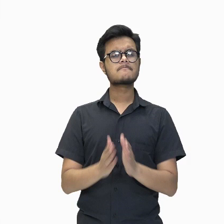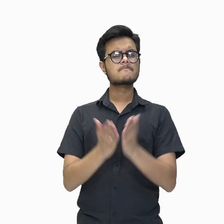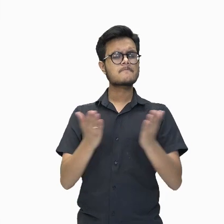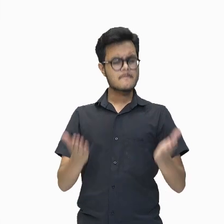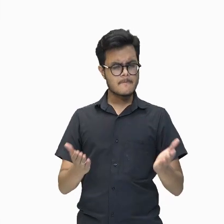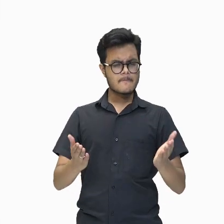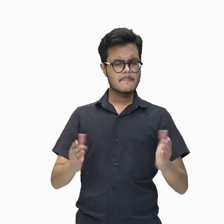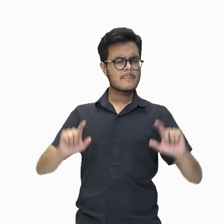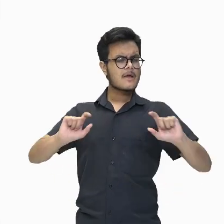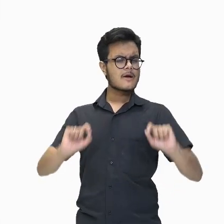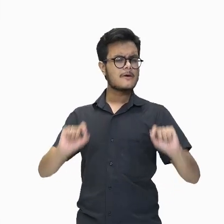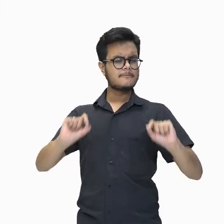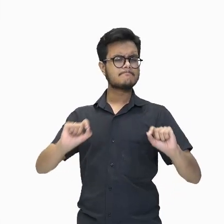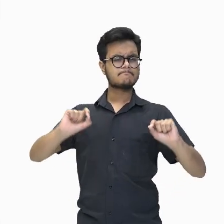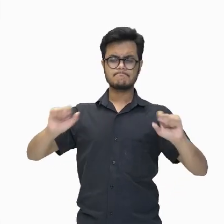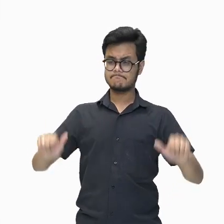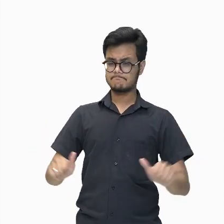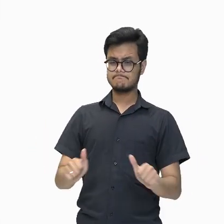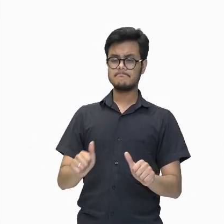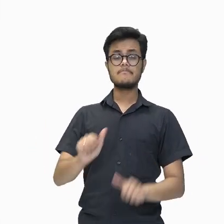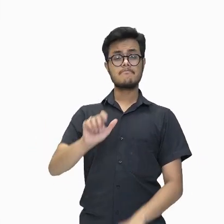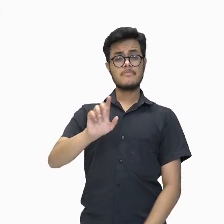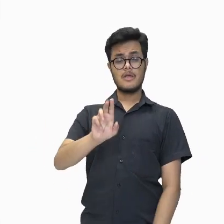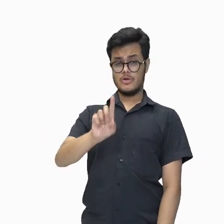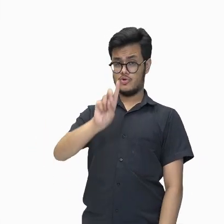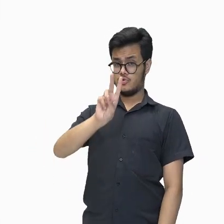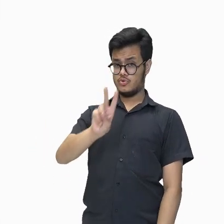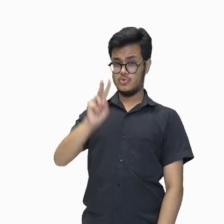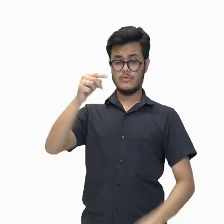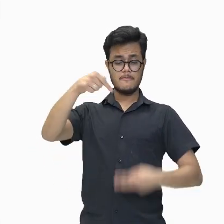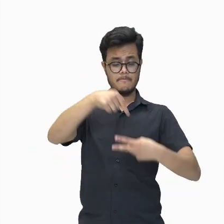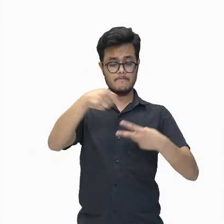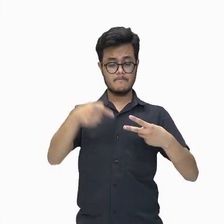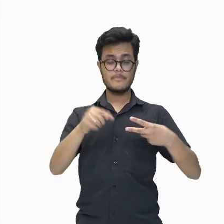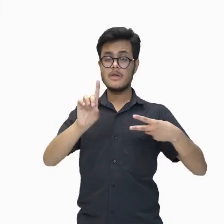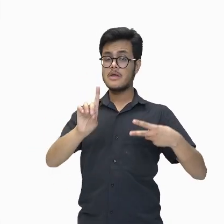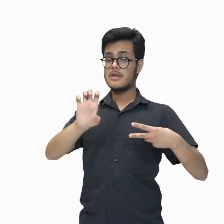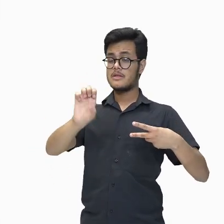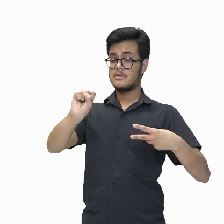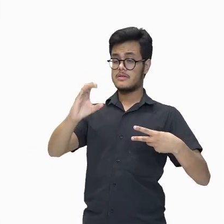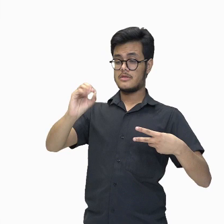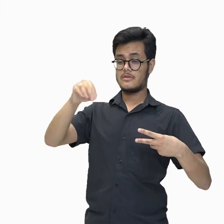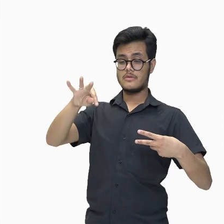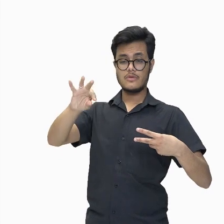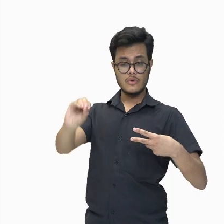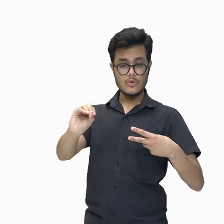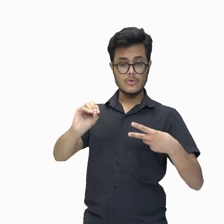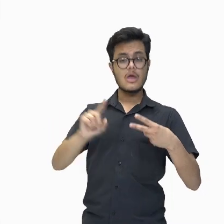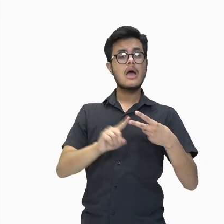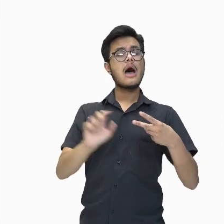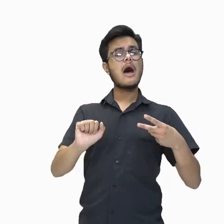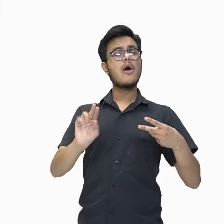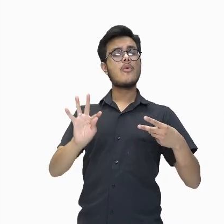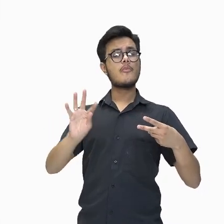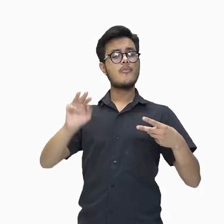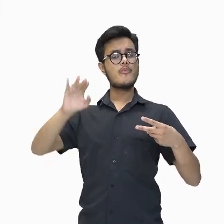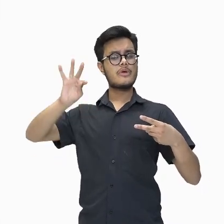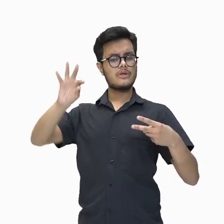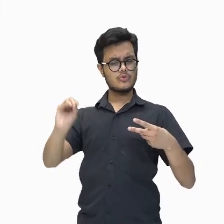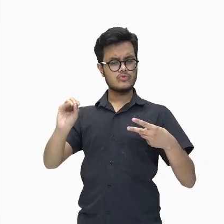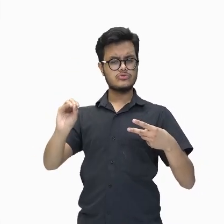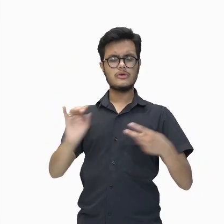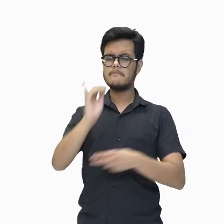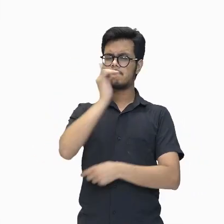descontos e aumentos sucessivos. É comum observarmos situações em que o valor de